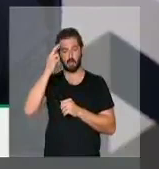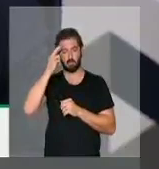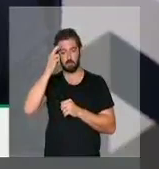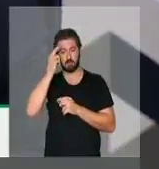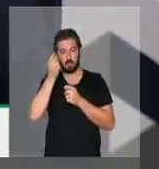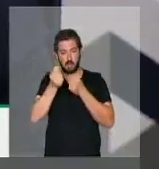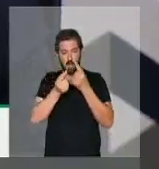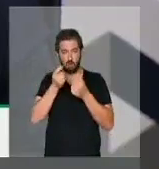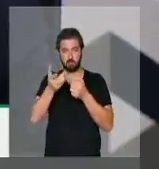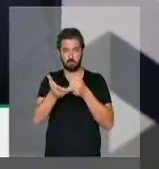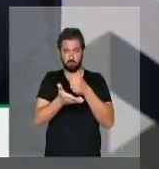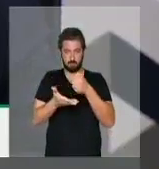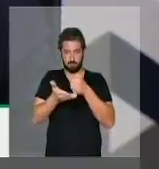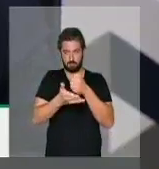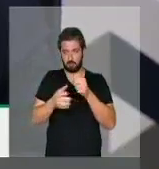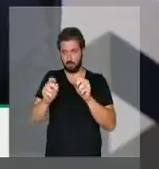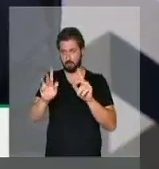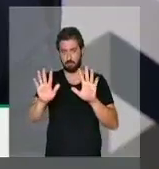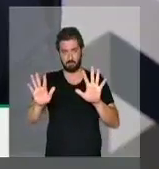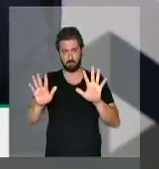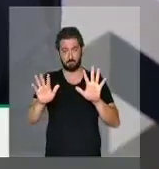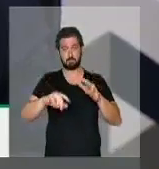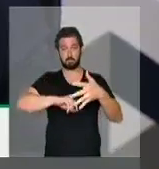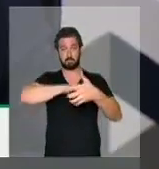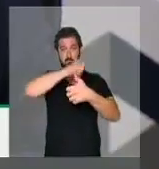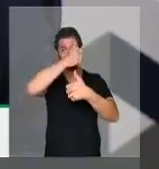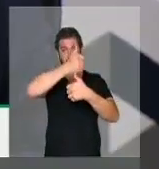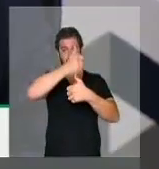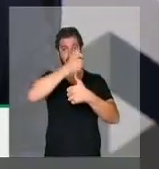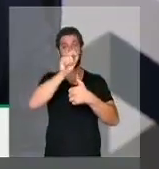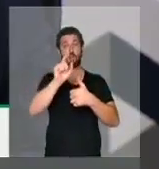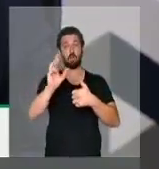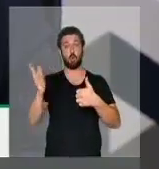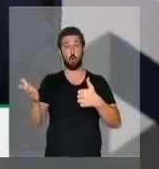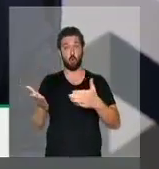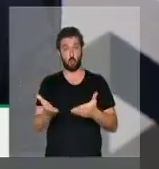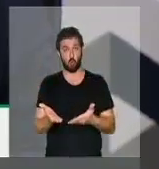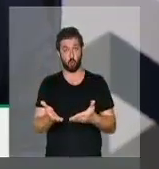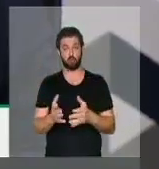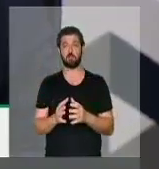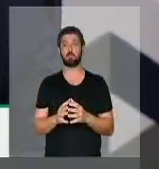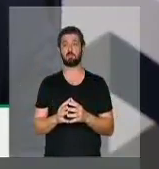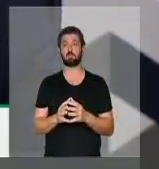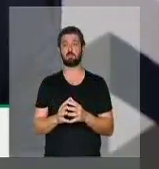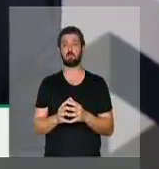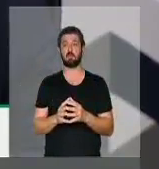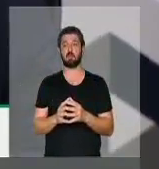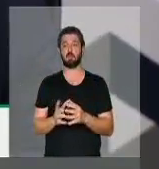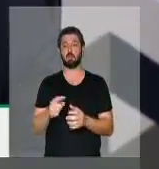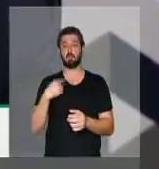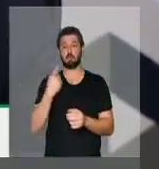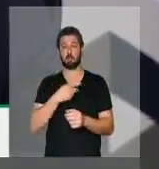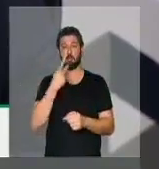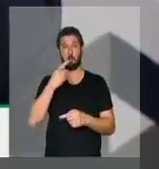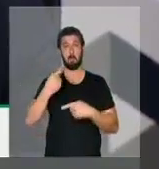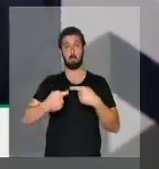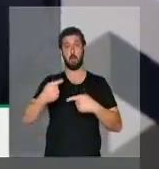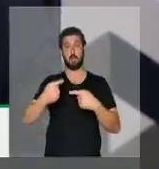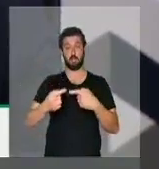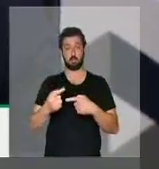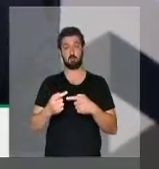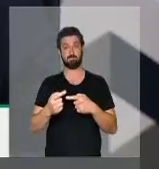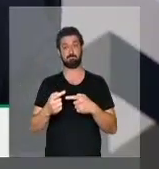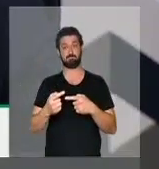alguns pensamentos assim base. O primeiro deles é que hoje, quando nós falamos